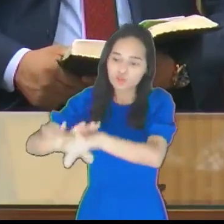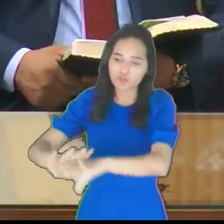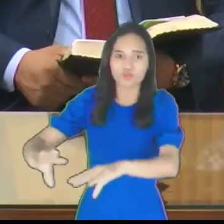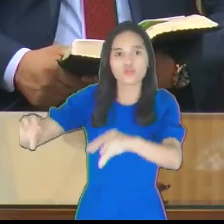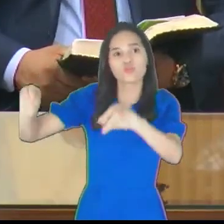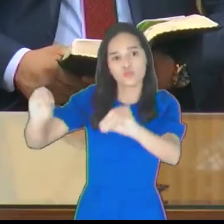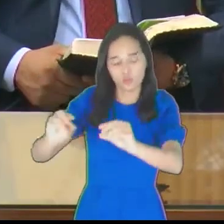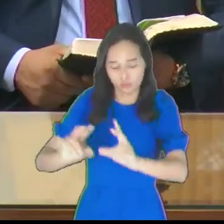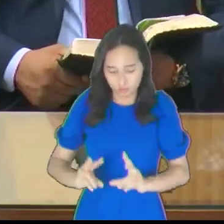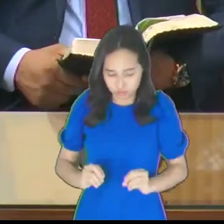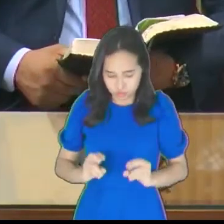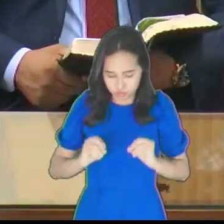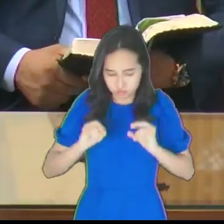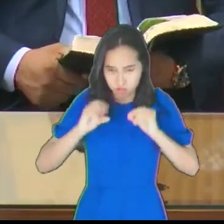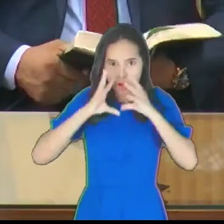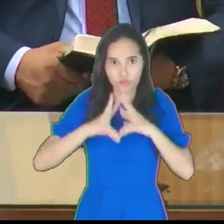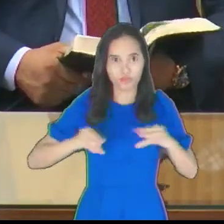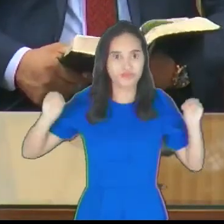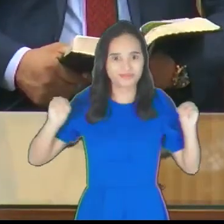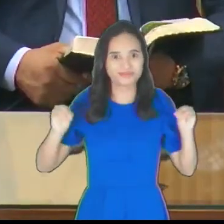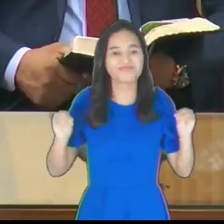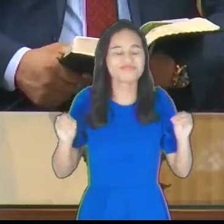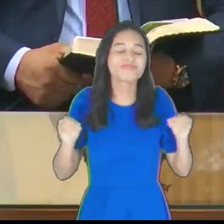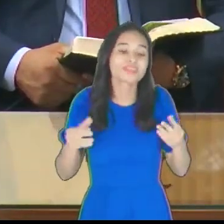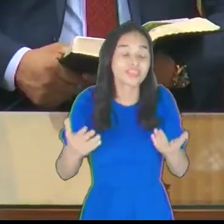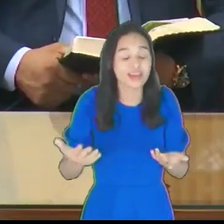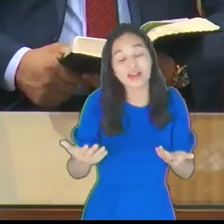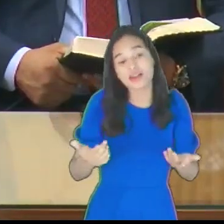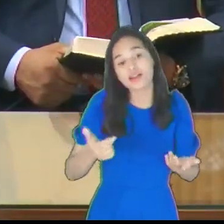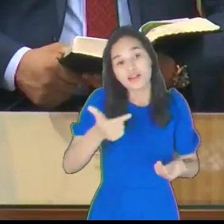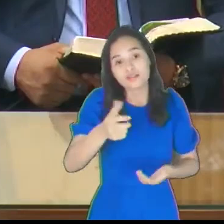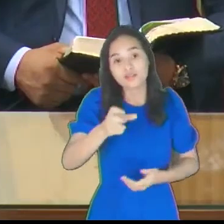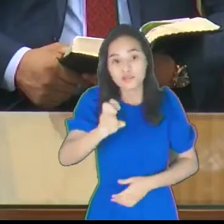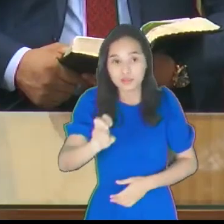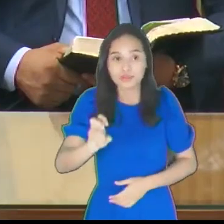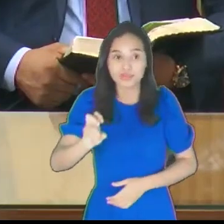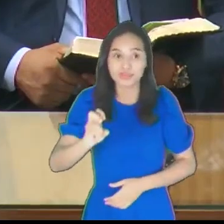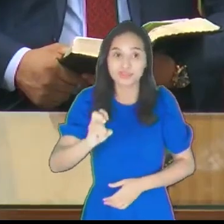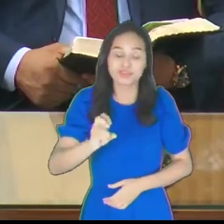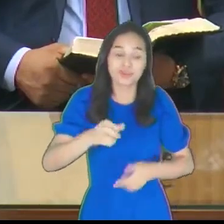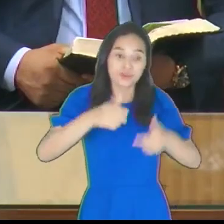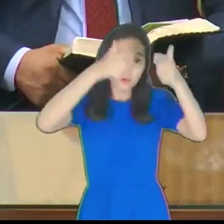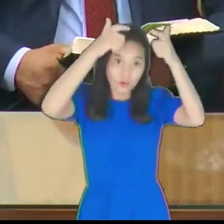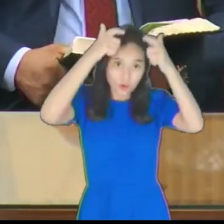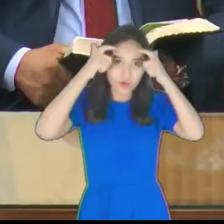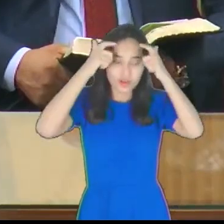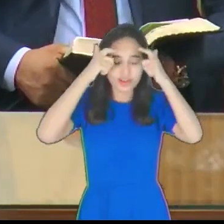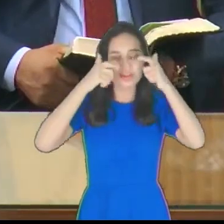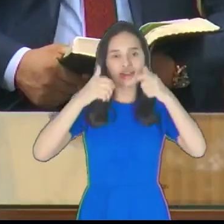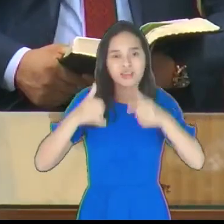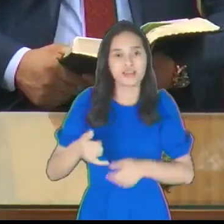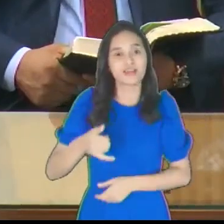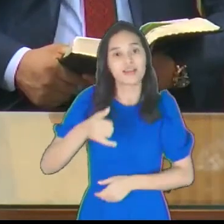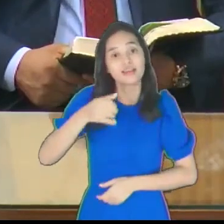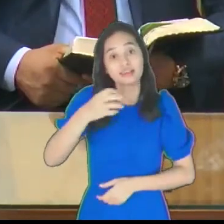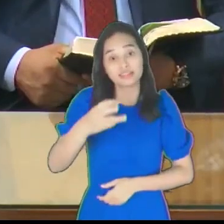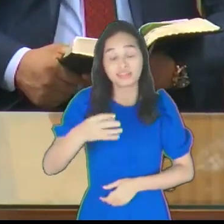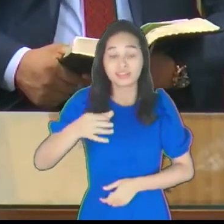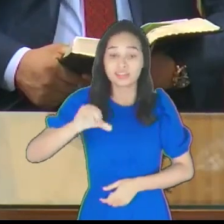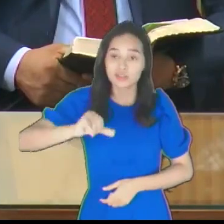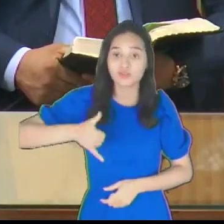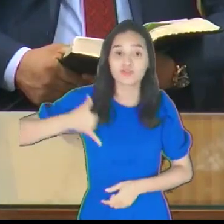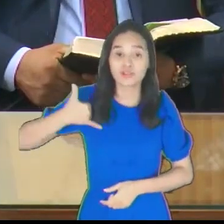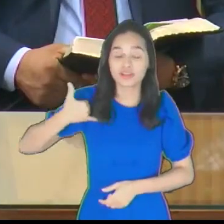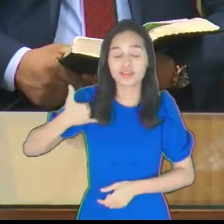chaga maligna. Então foi rei aos 25, foi curado aos 39 e morreu